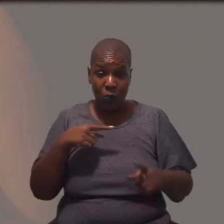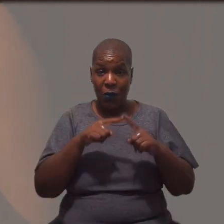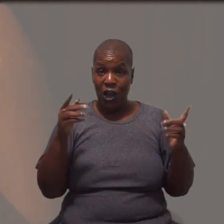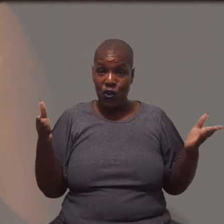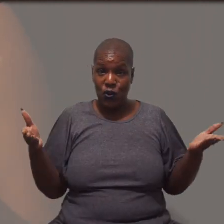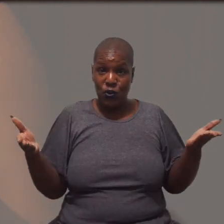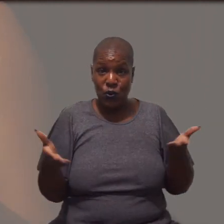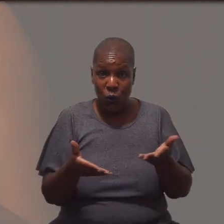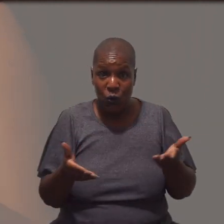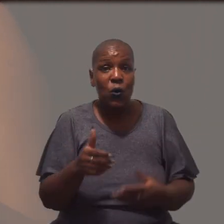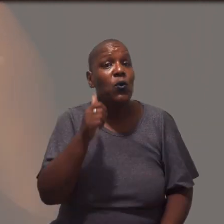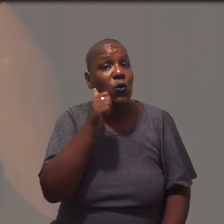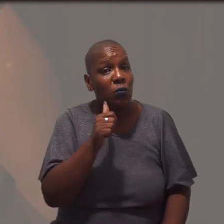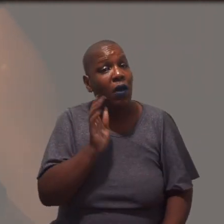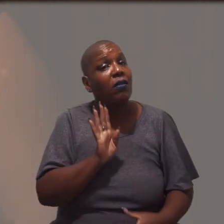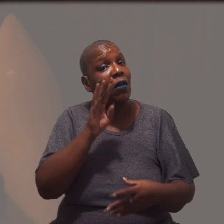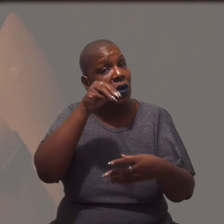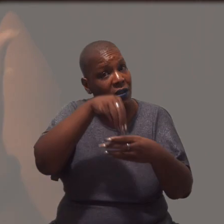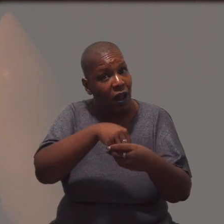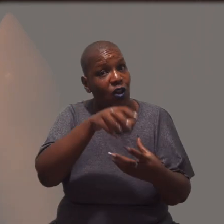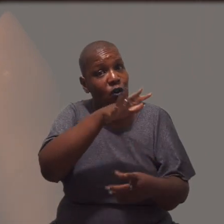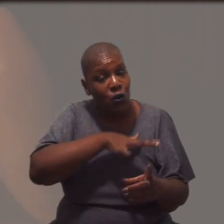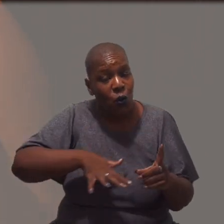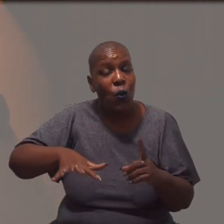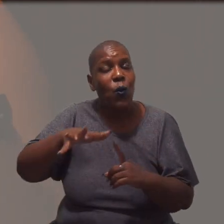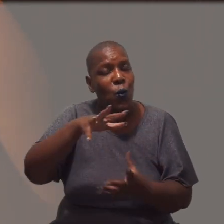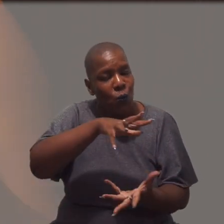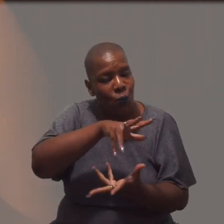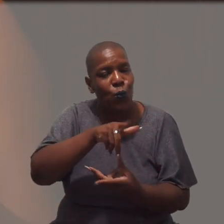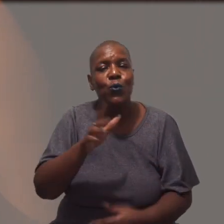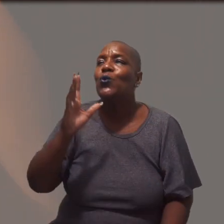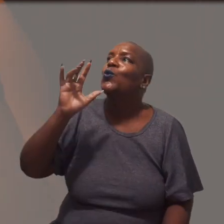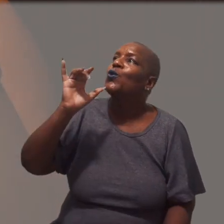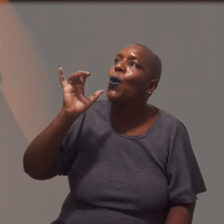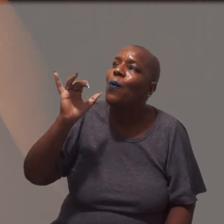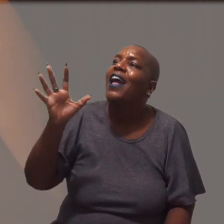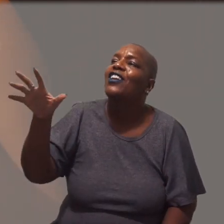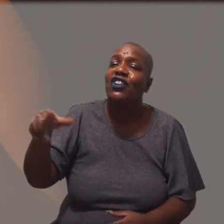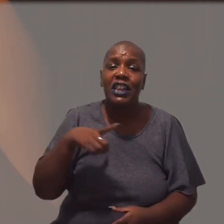as mulheres, elas estão entrando no mundo trompetístico e estão